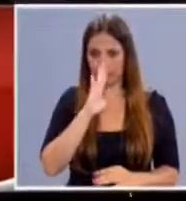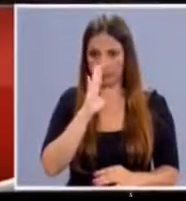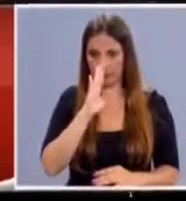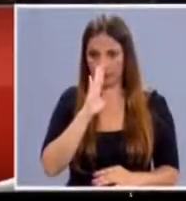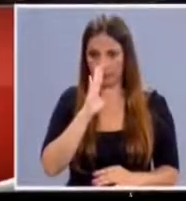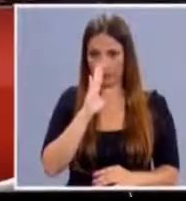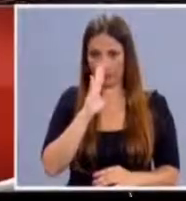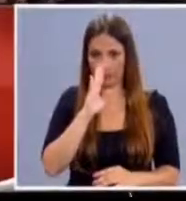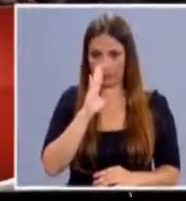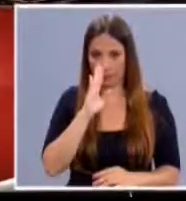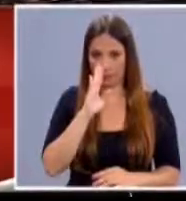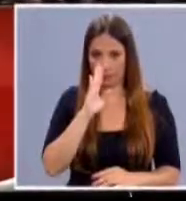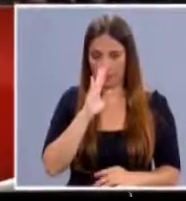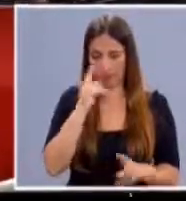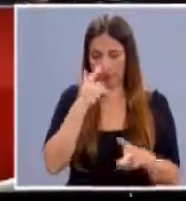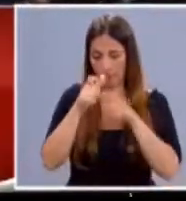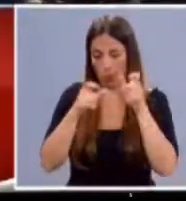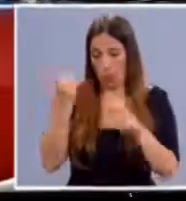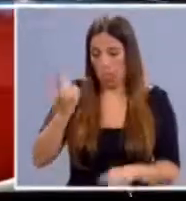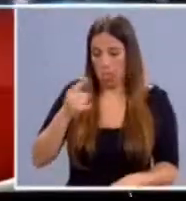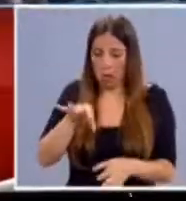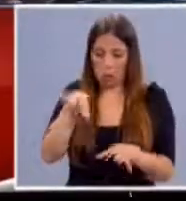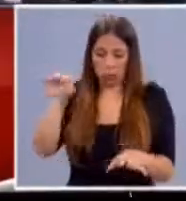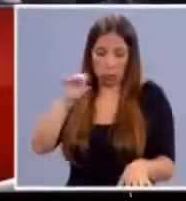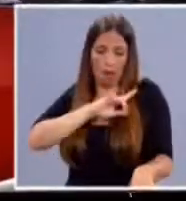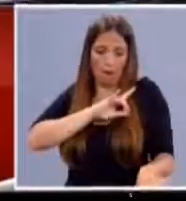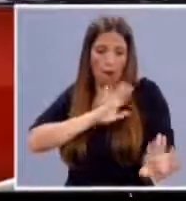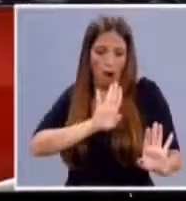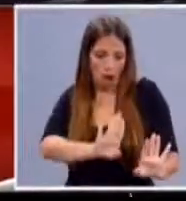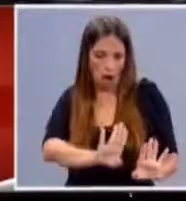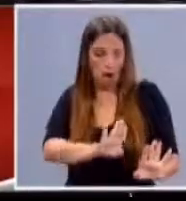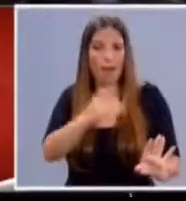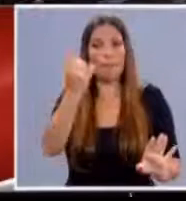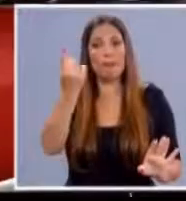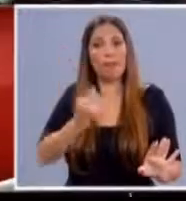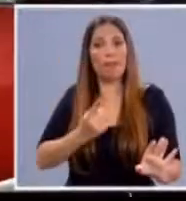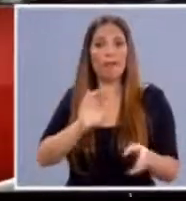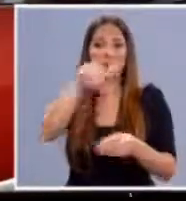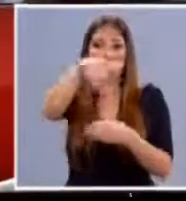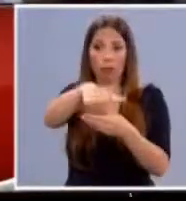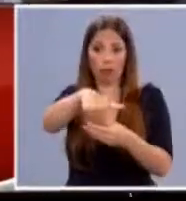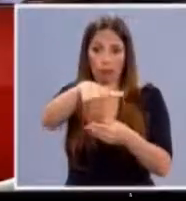opções pessoais, para que possam rigorosamente poder